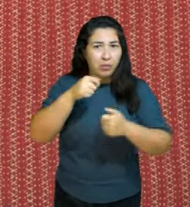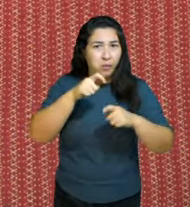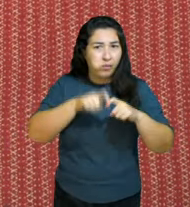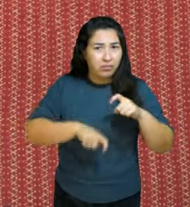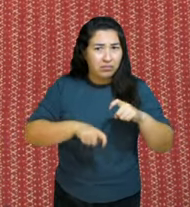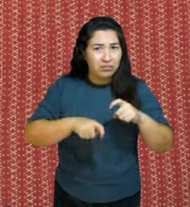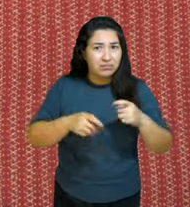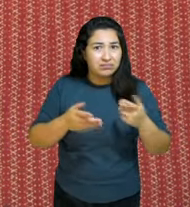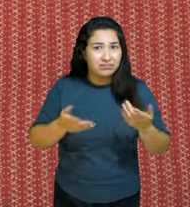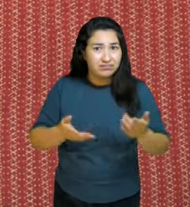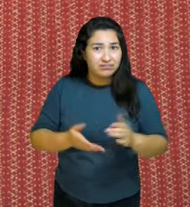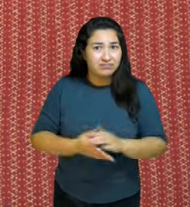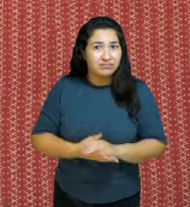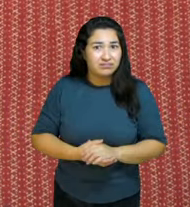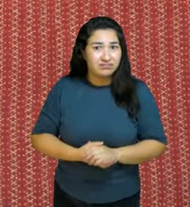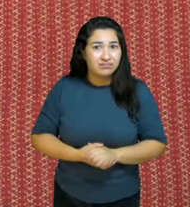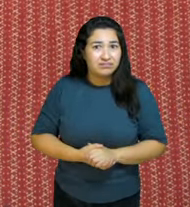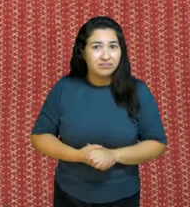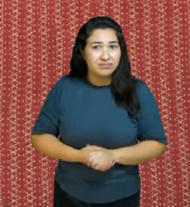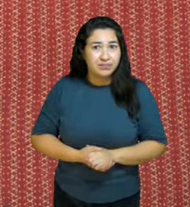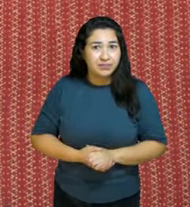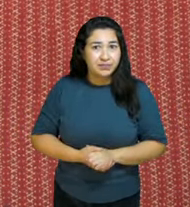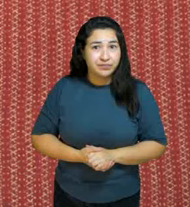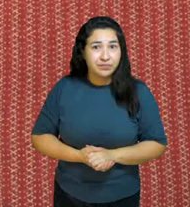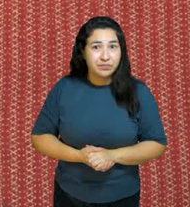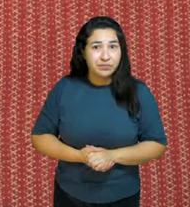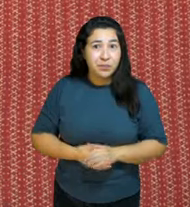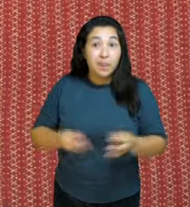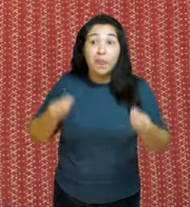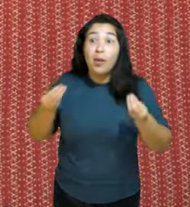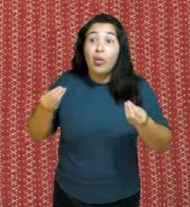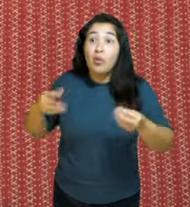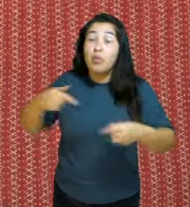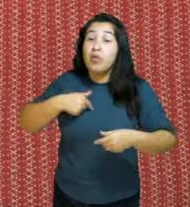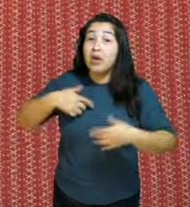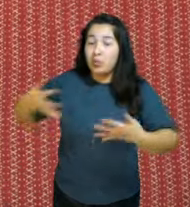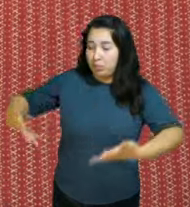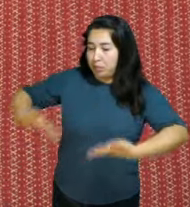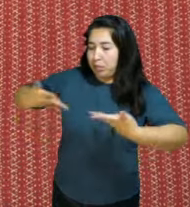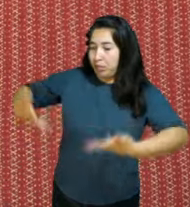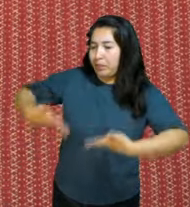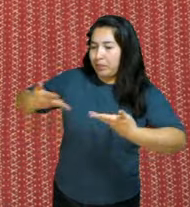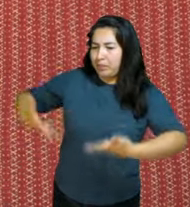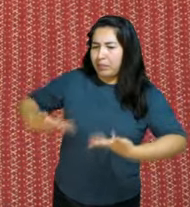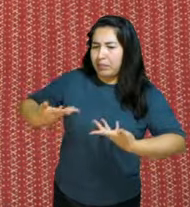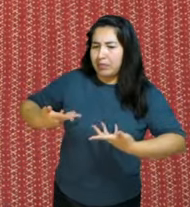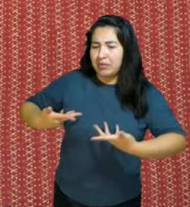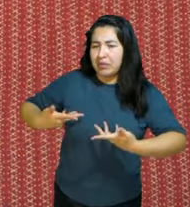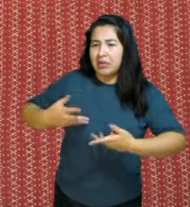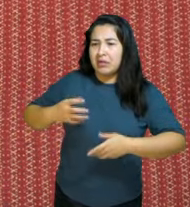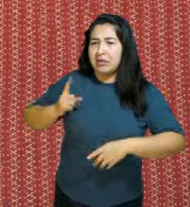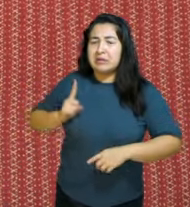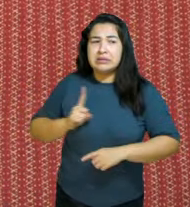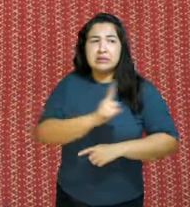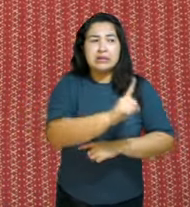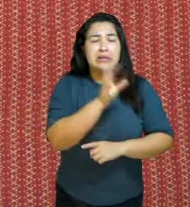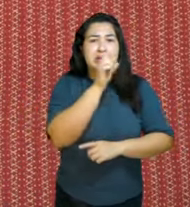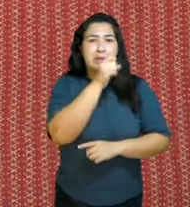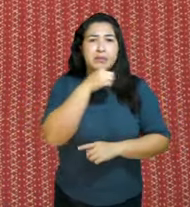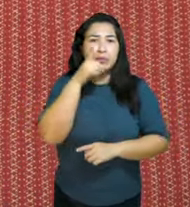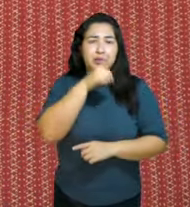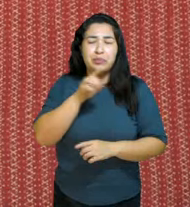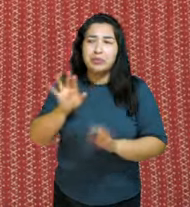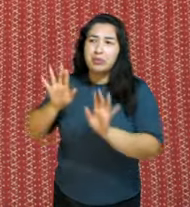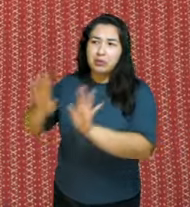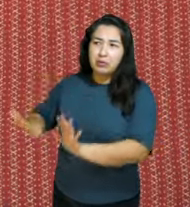Mais um minuto. Obrigado, presidente. Qual o incentivo que eu tenho para sair lá de Criciúma, um final de semana, deixar minha família, para ir